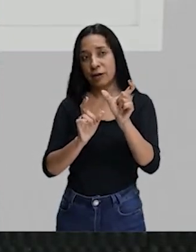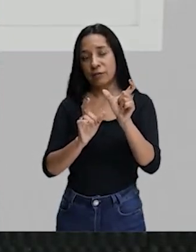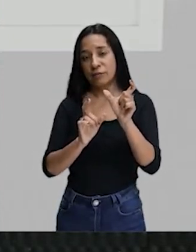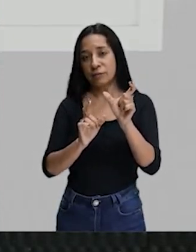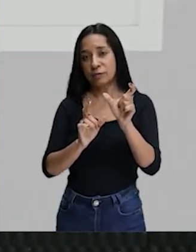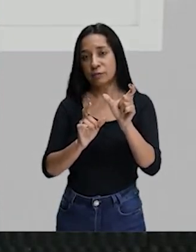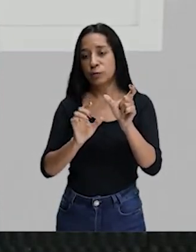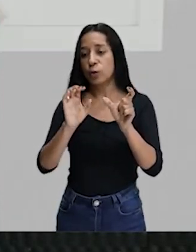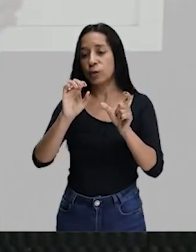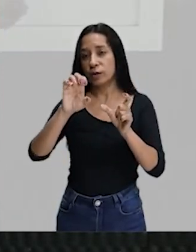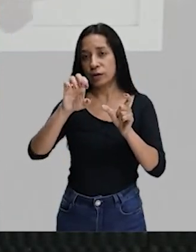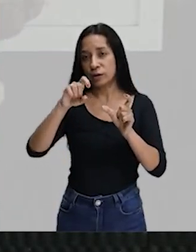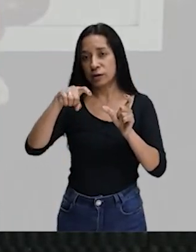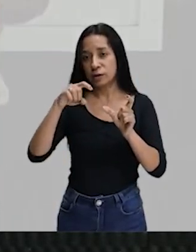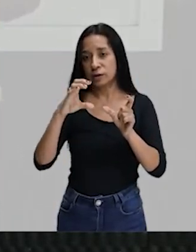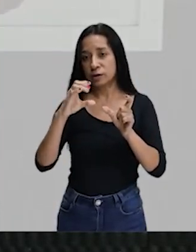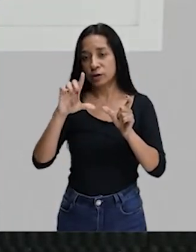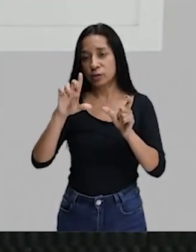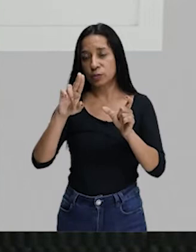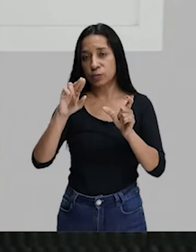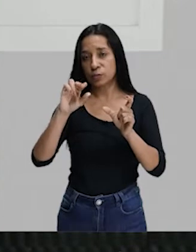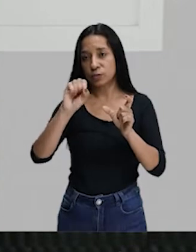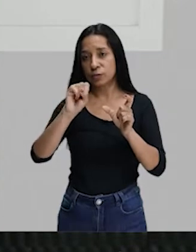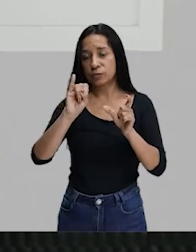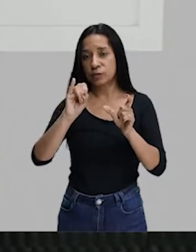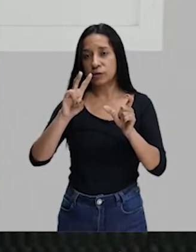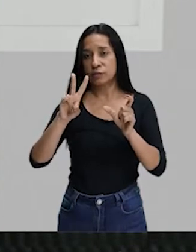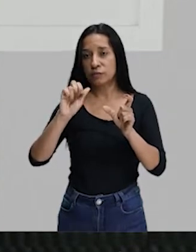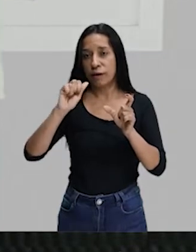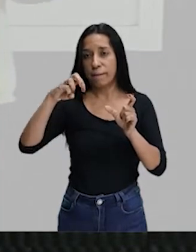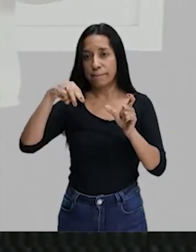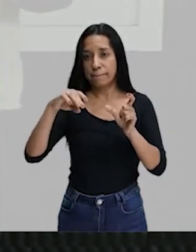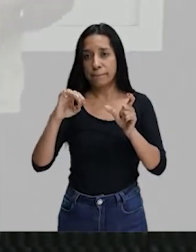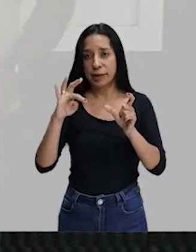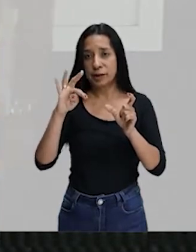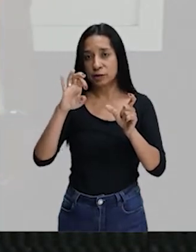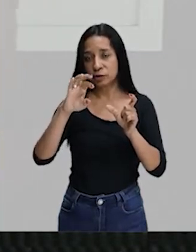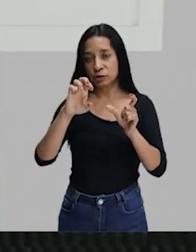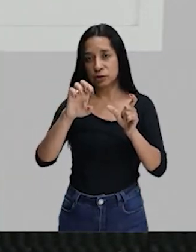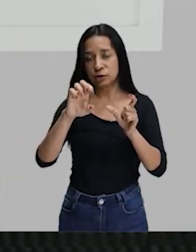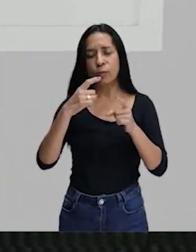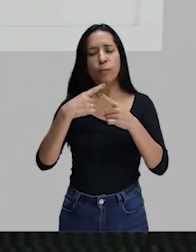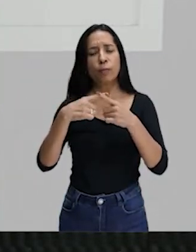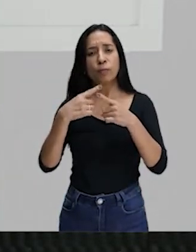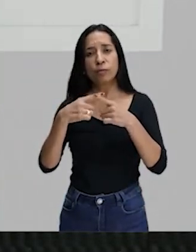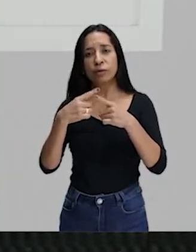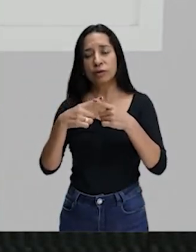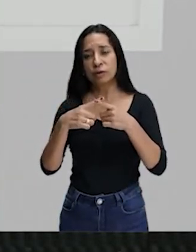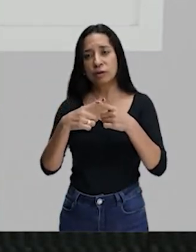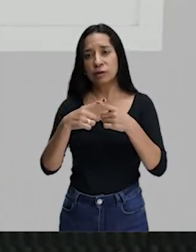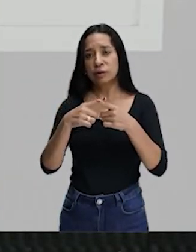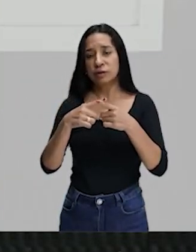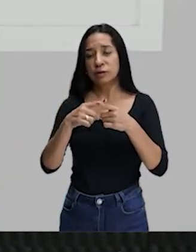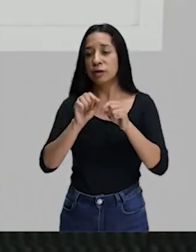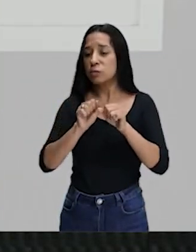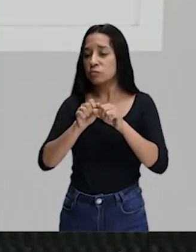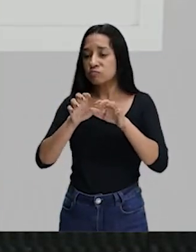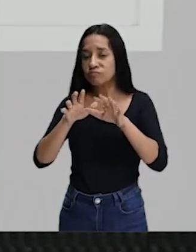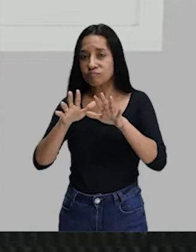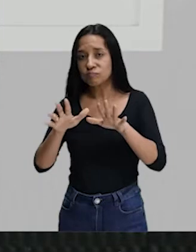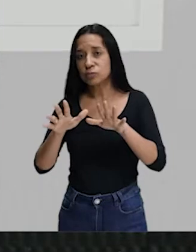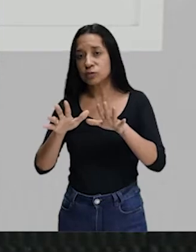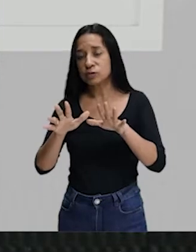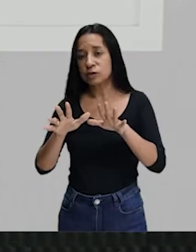Isso por quê? Por que ela tem que acontecer exclusivamente em sólidos? Porque a condução térmica, ele é um processo